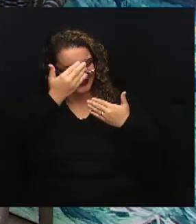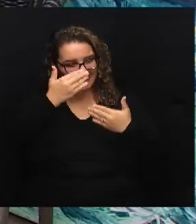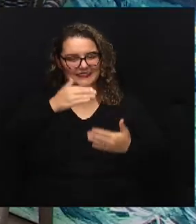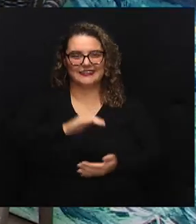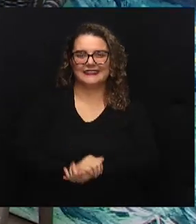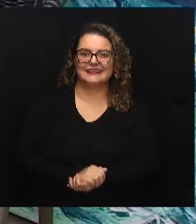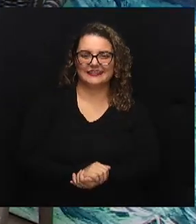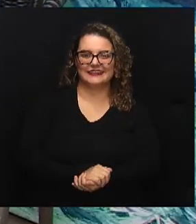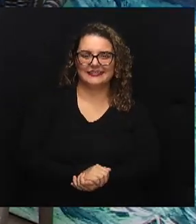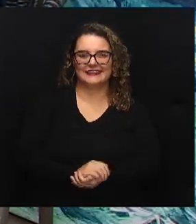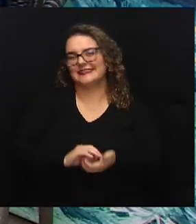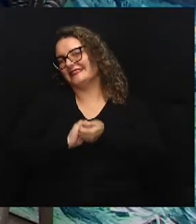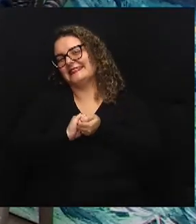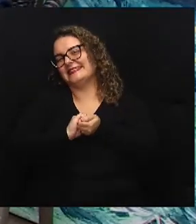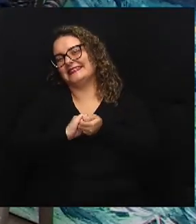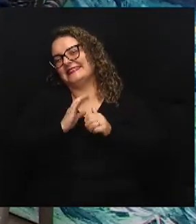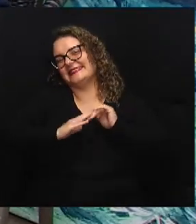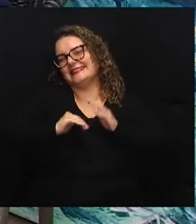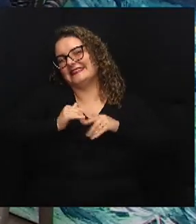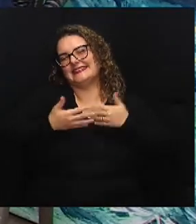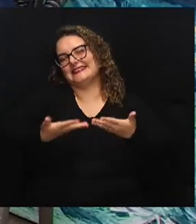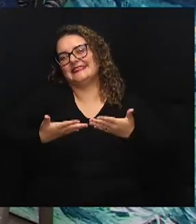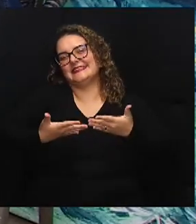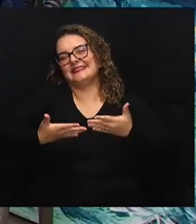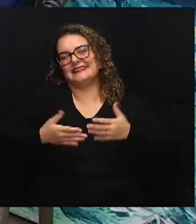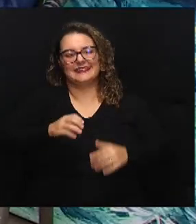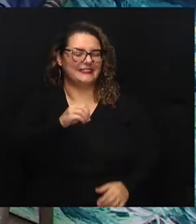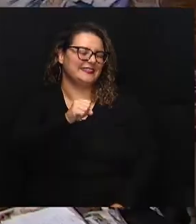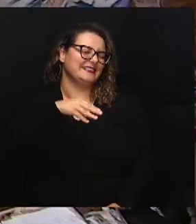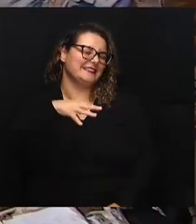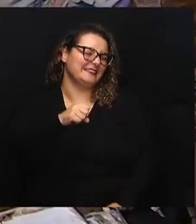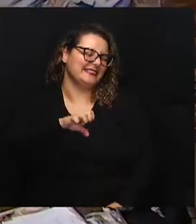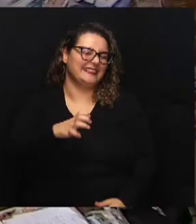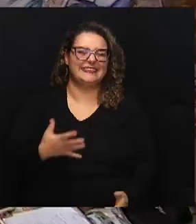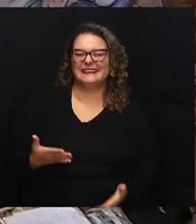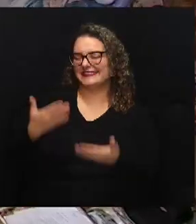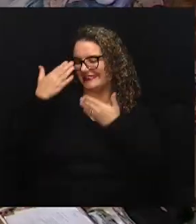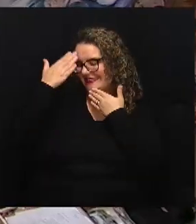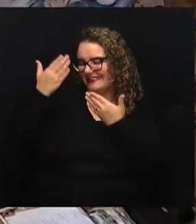Vou pegar nessas mãos talentosas, fazer uma osmose. Obrigado.